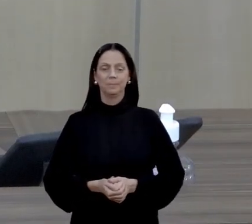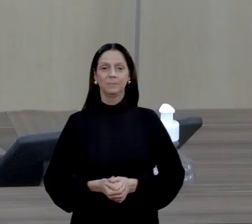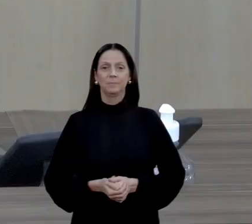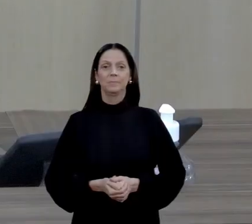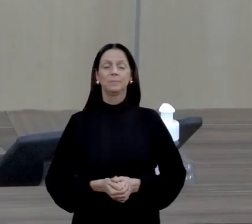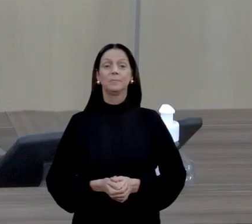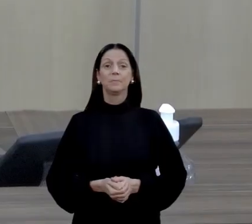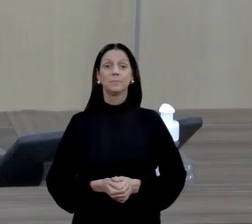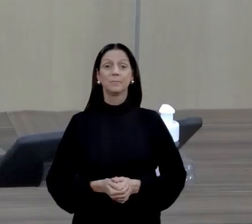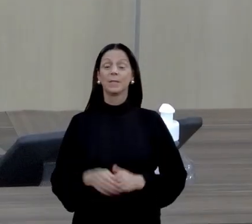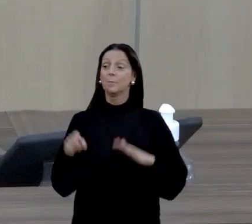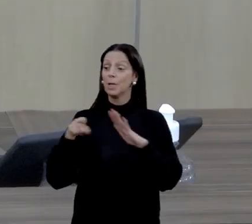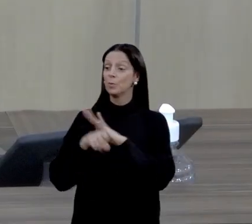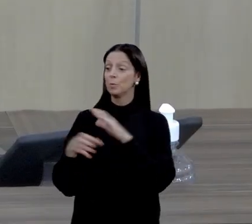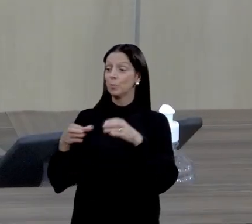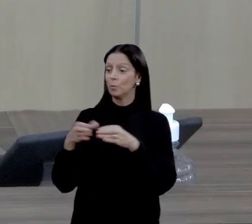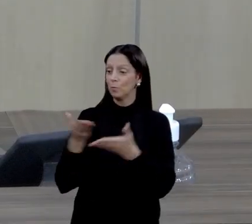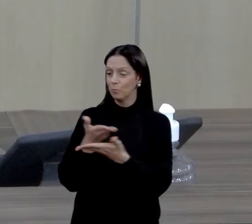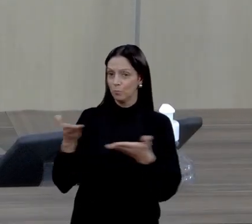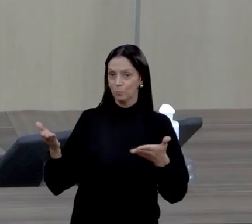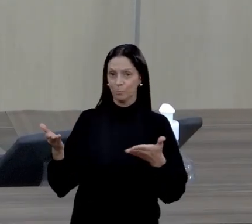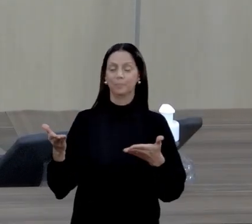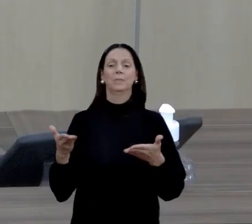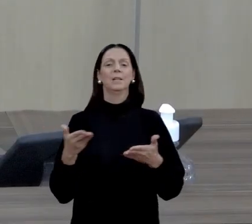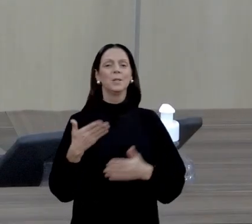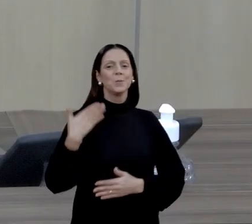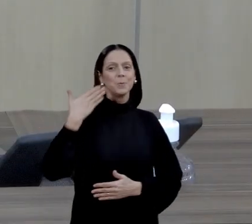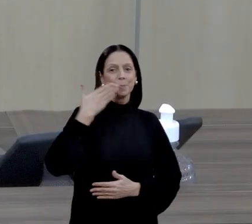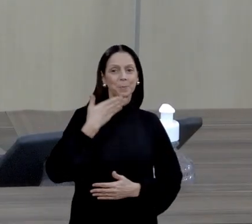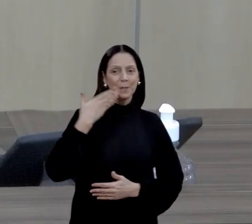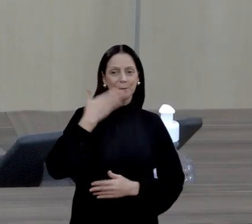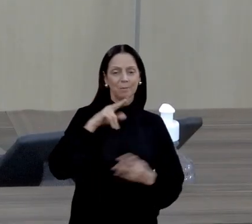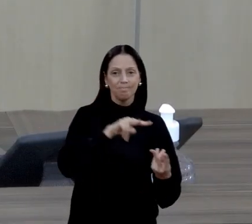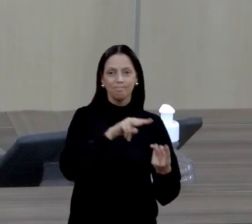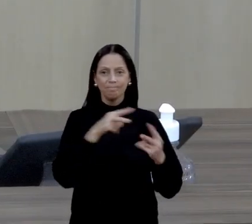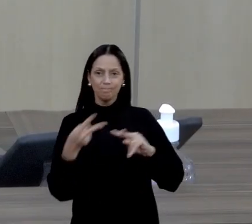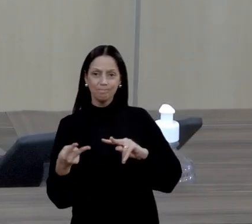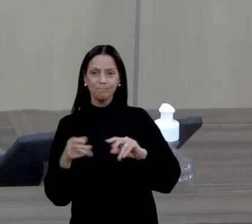Consulta os vereadores para a transferência dos pronunciamentos para a reunião